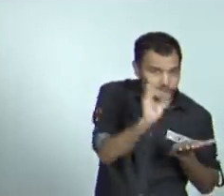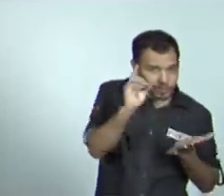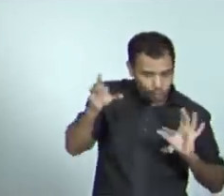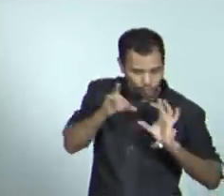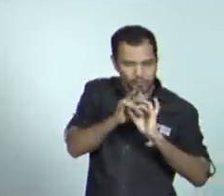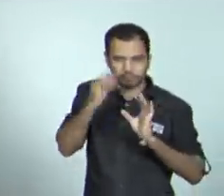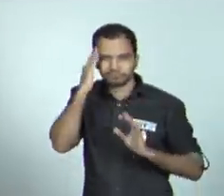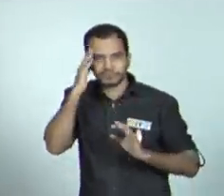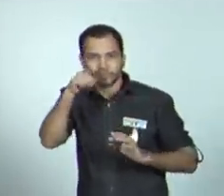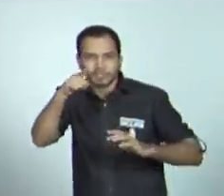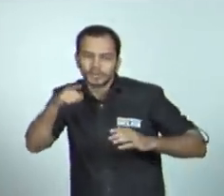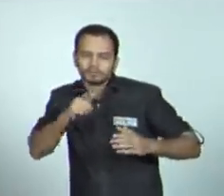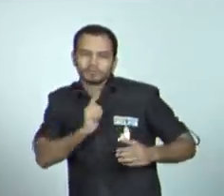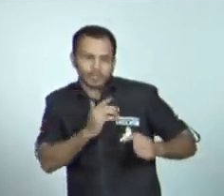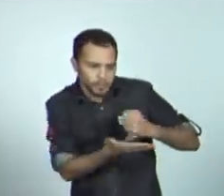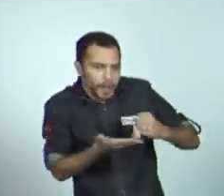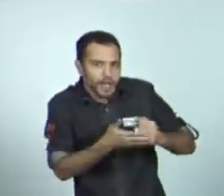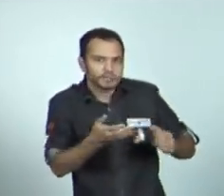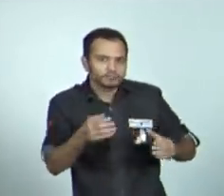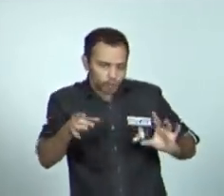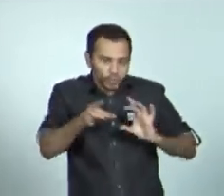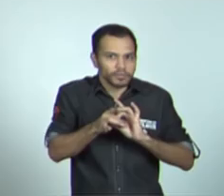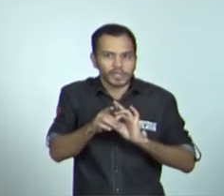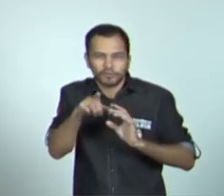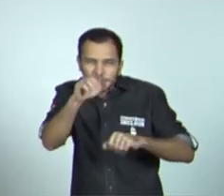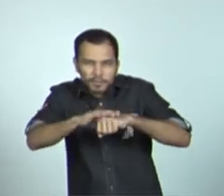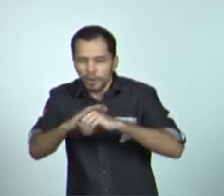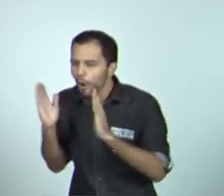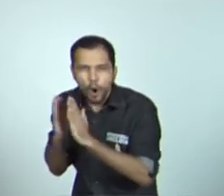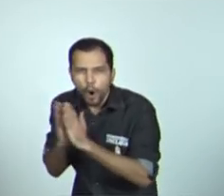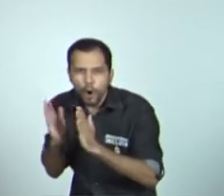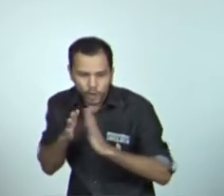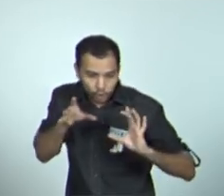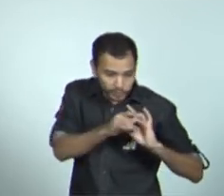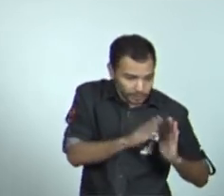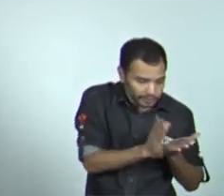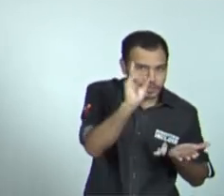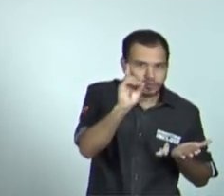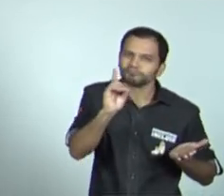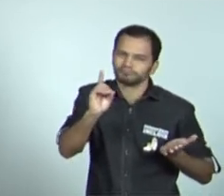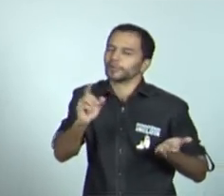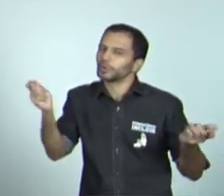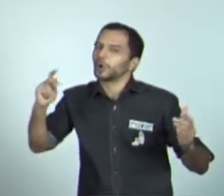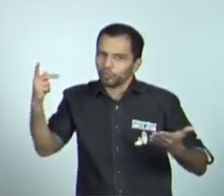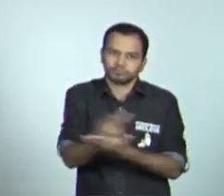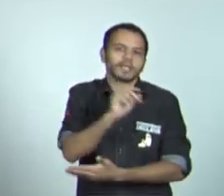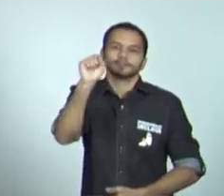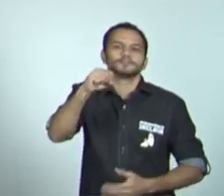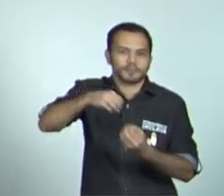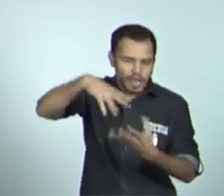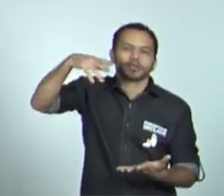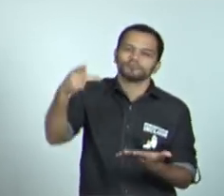substância na palavra que tem consumação da palavra não tem jeito a oração festa qualquer porta aí